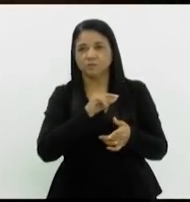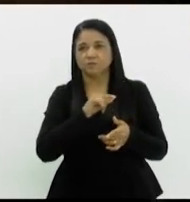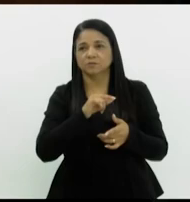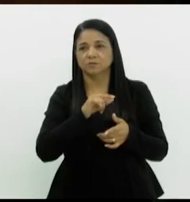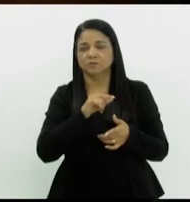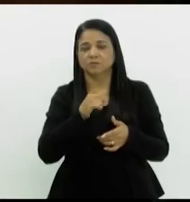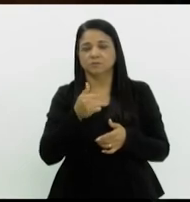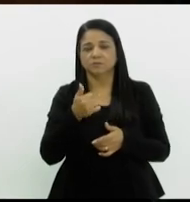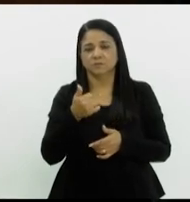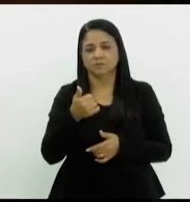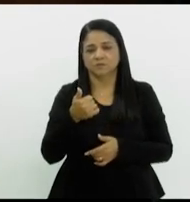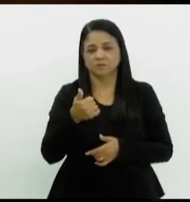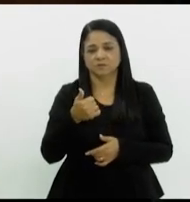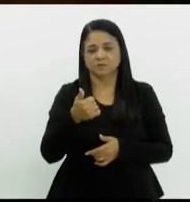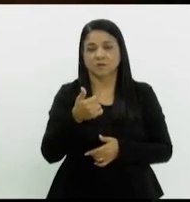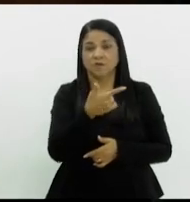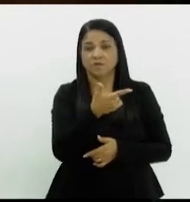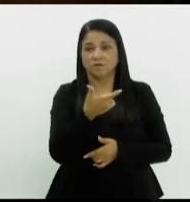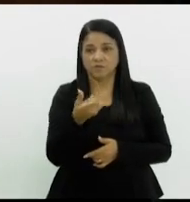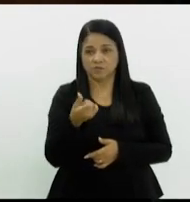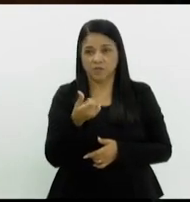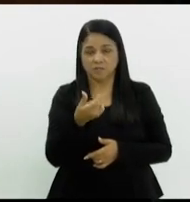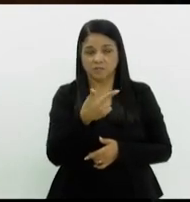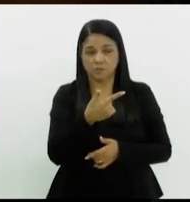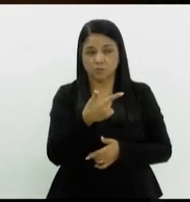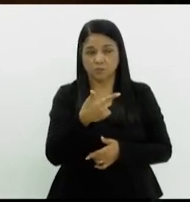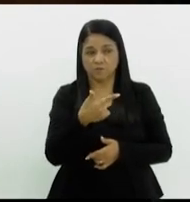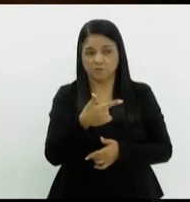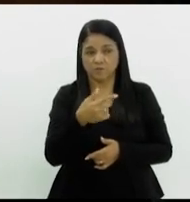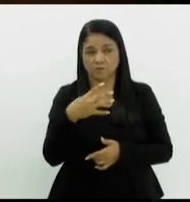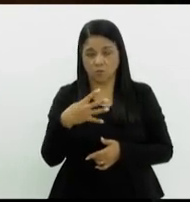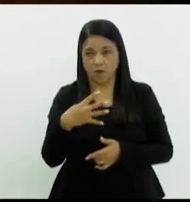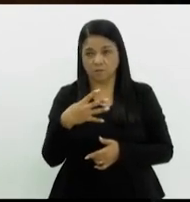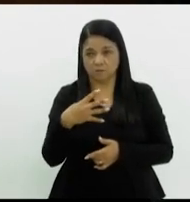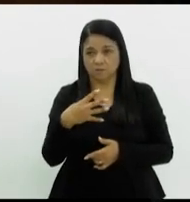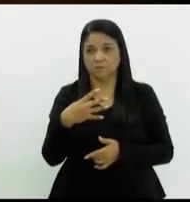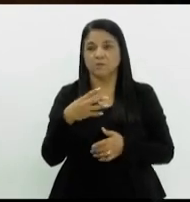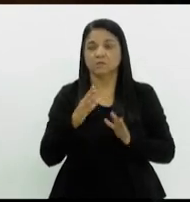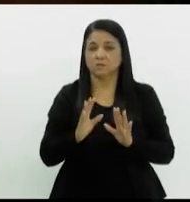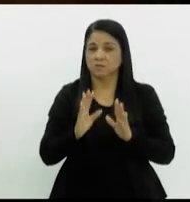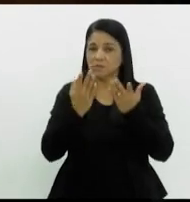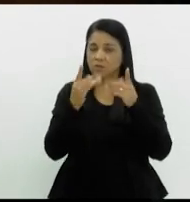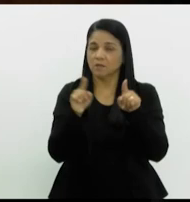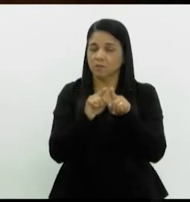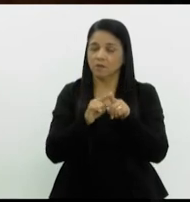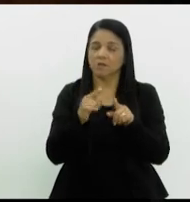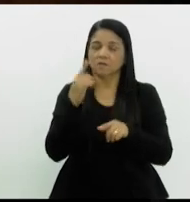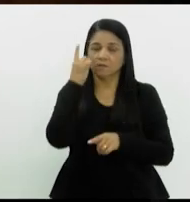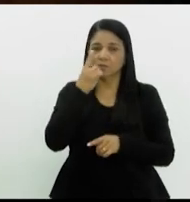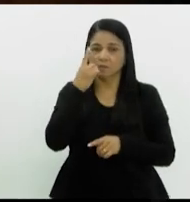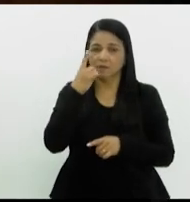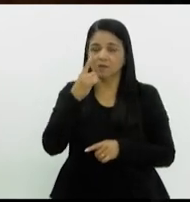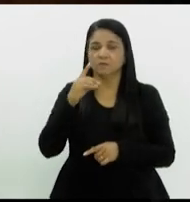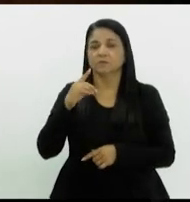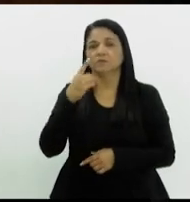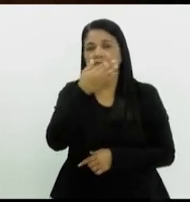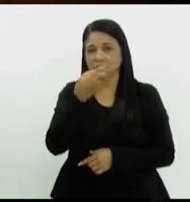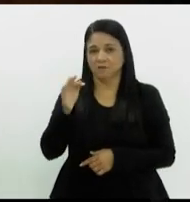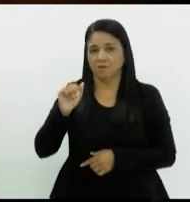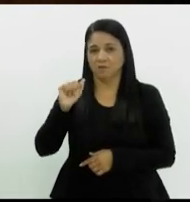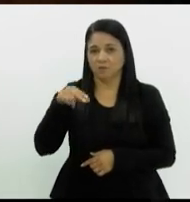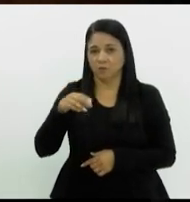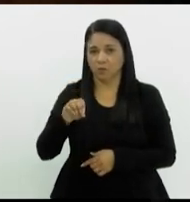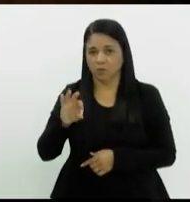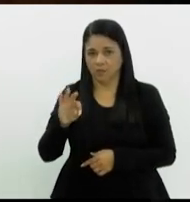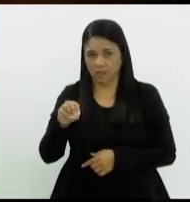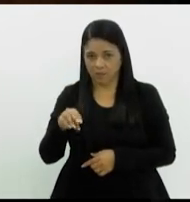do 24º da pauta. Na realidade, saudar também o deputado federal Ottoni de Paula,